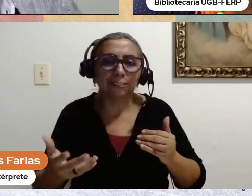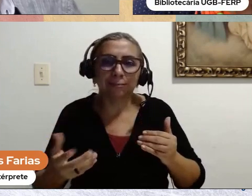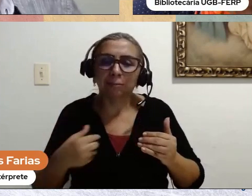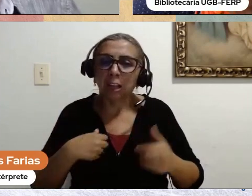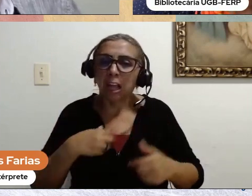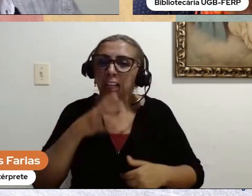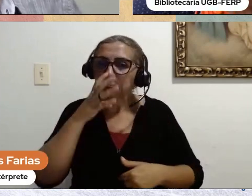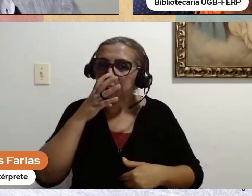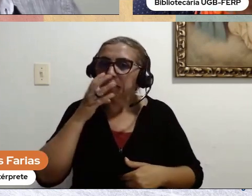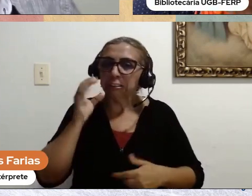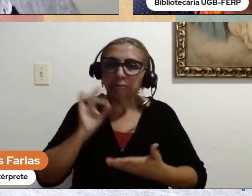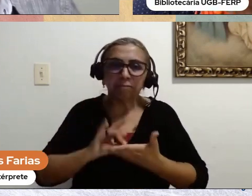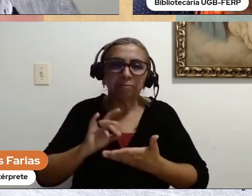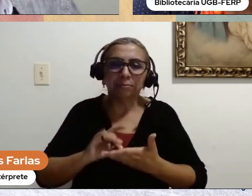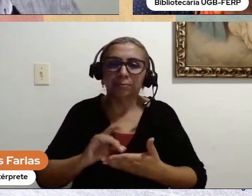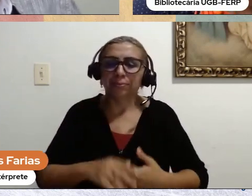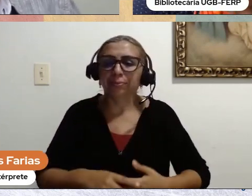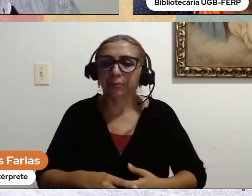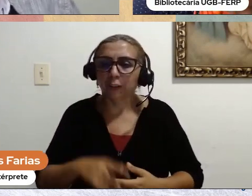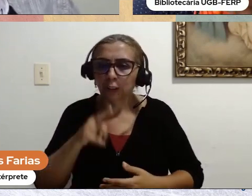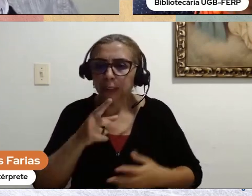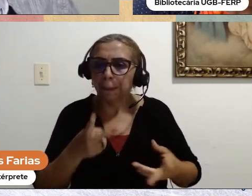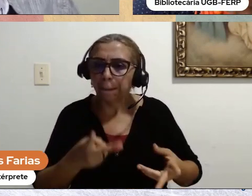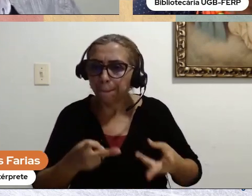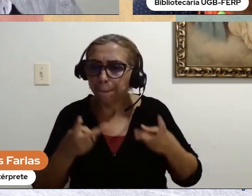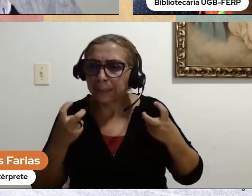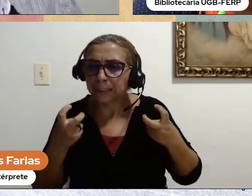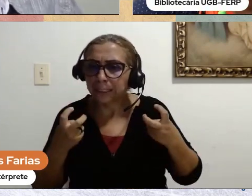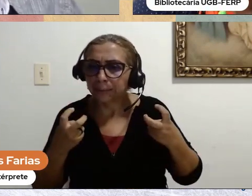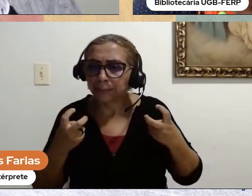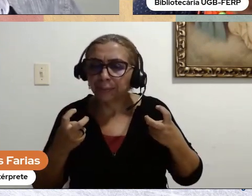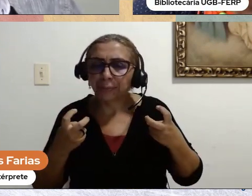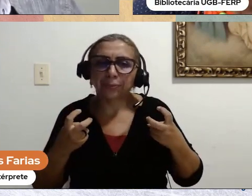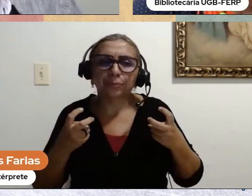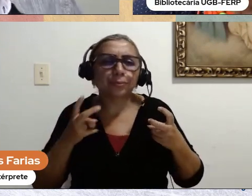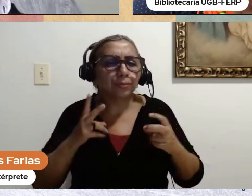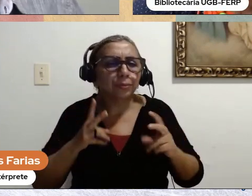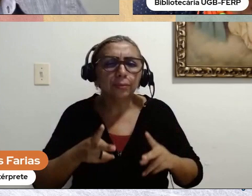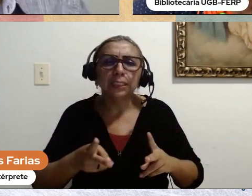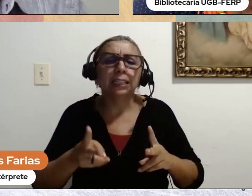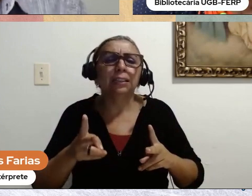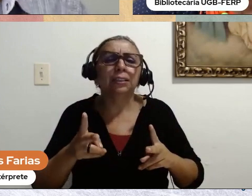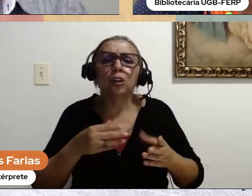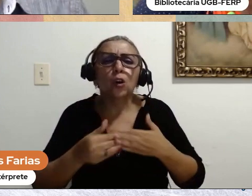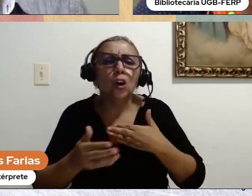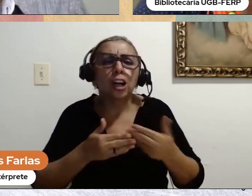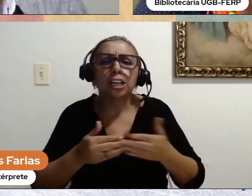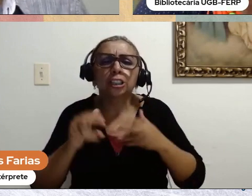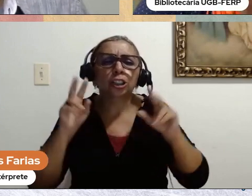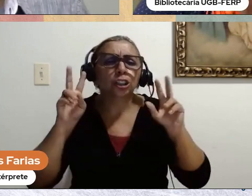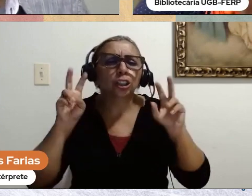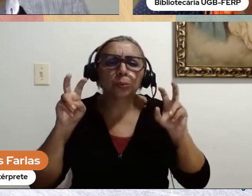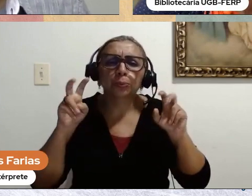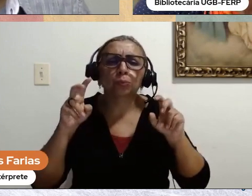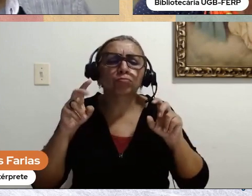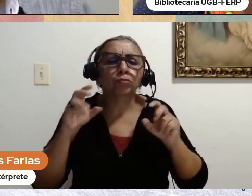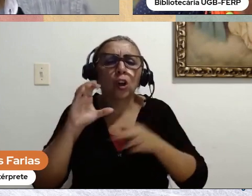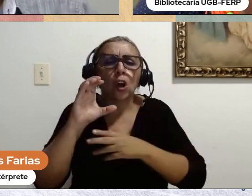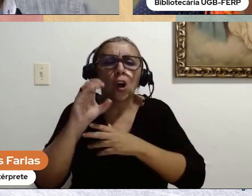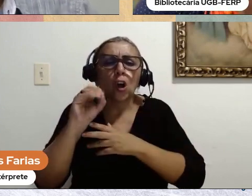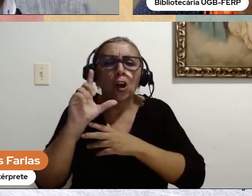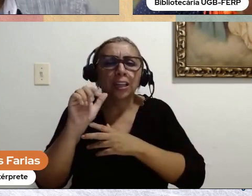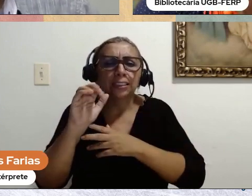admiração. E aí você percebe, né, que desde sempre, qualquer tipo de coleção, a gente,